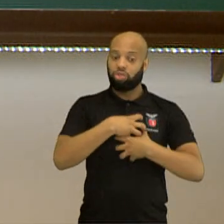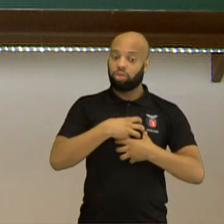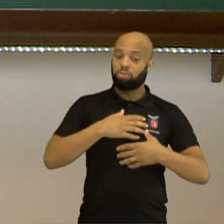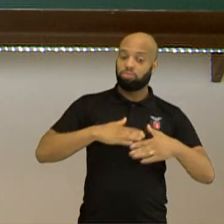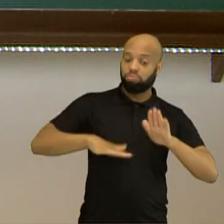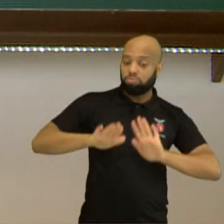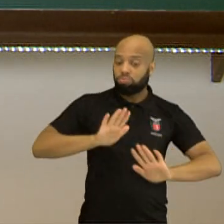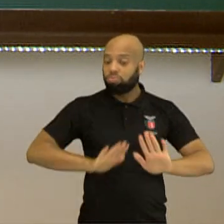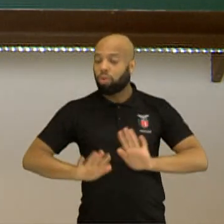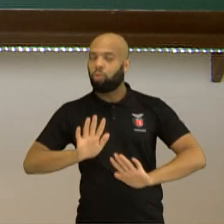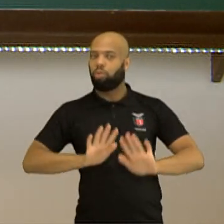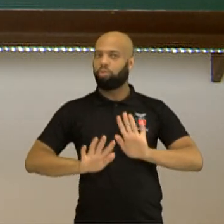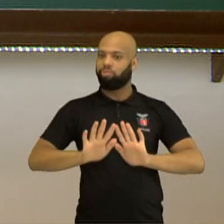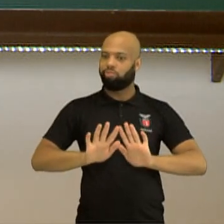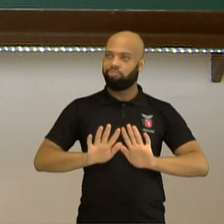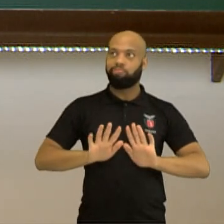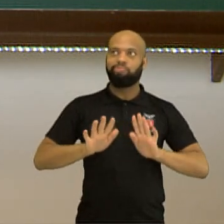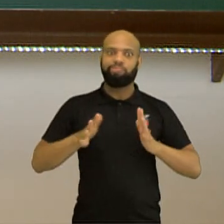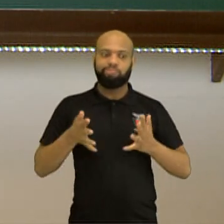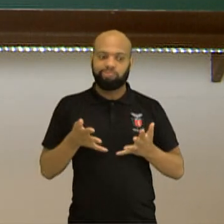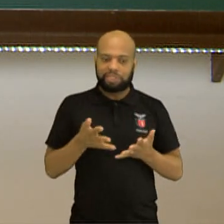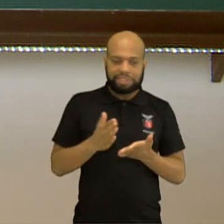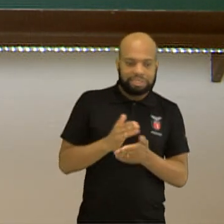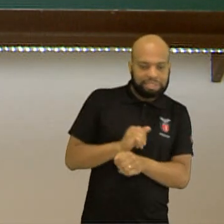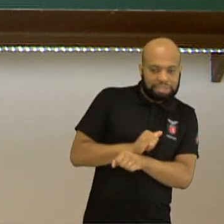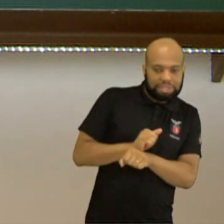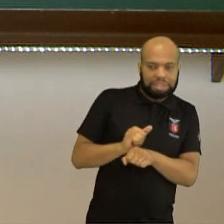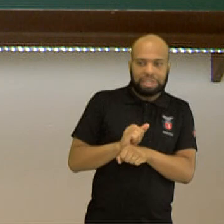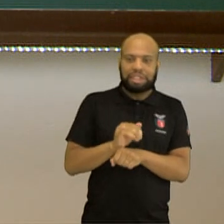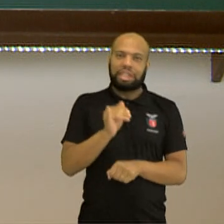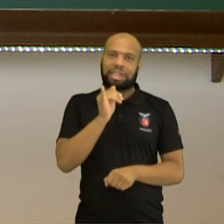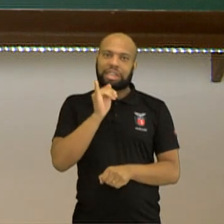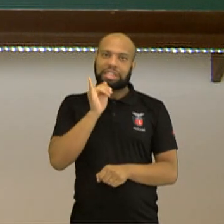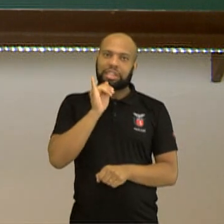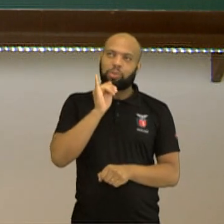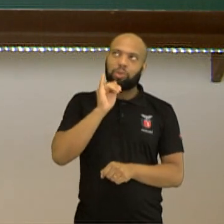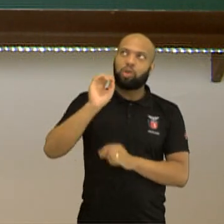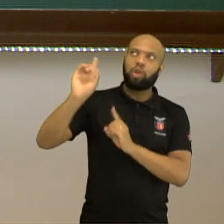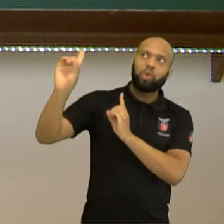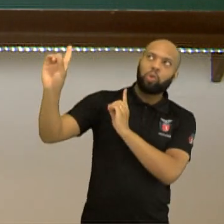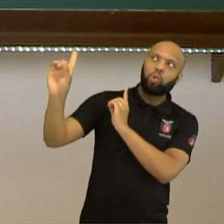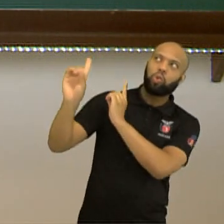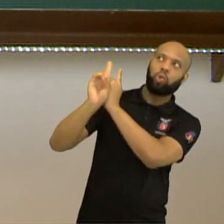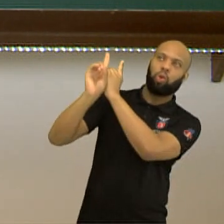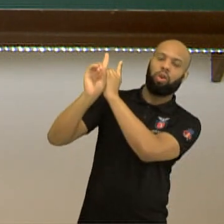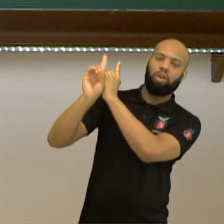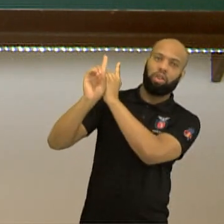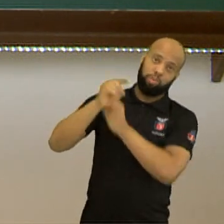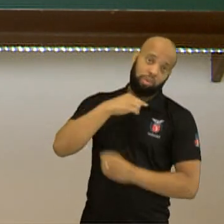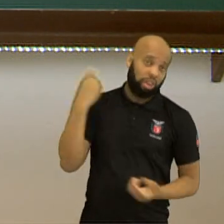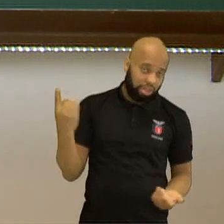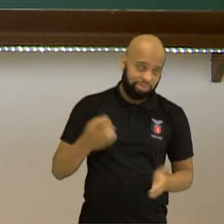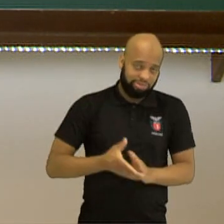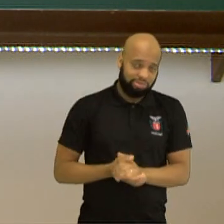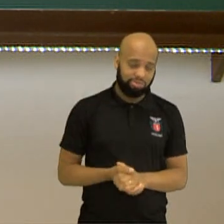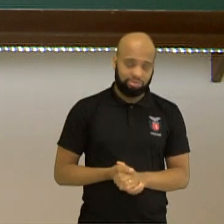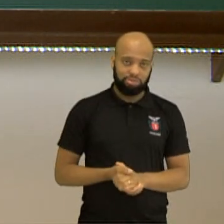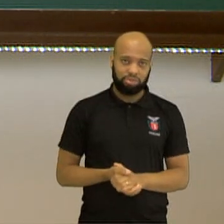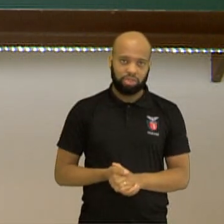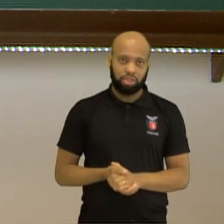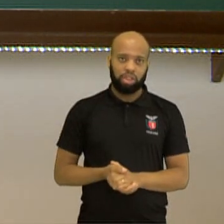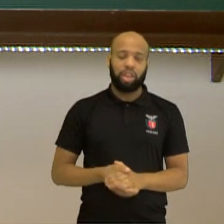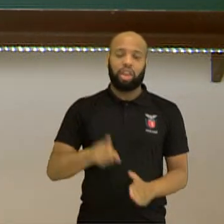branda. Foi ao encontro do Criador, no lugar de morreu. Então, é